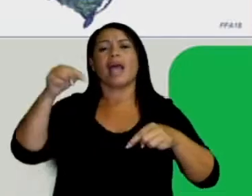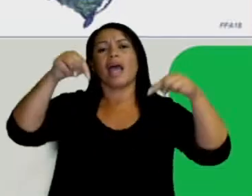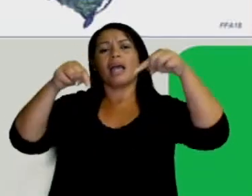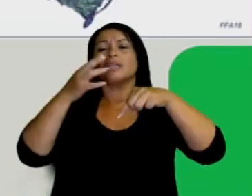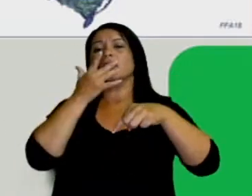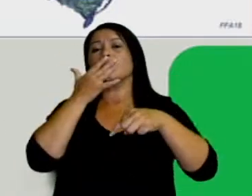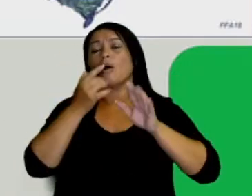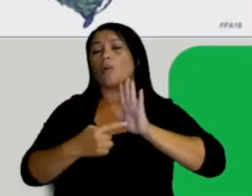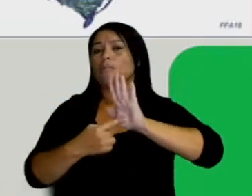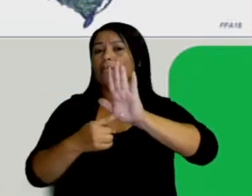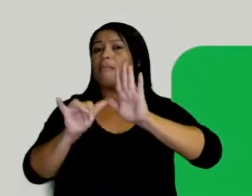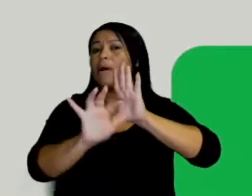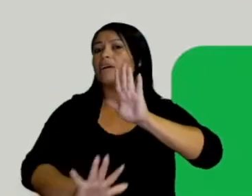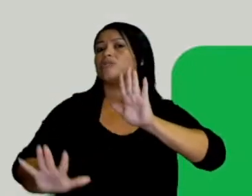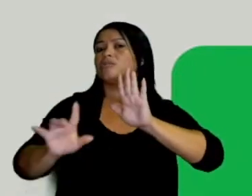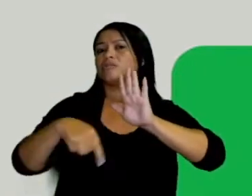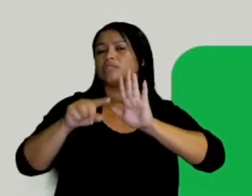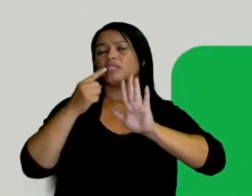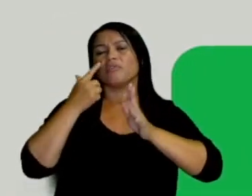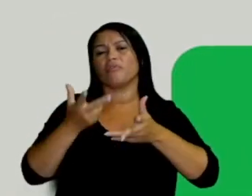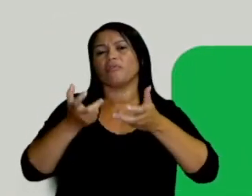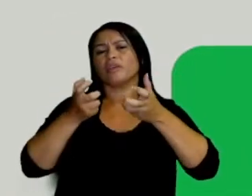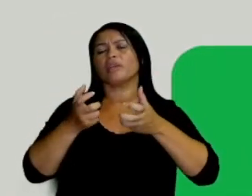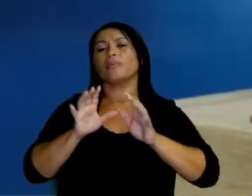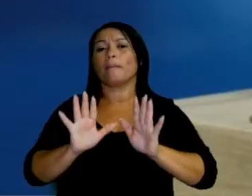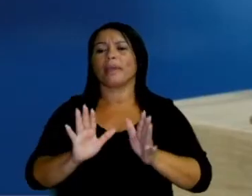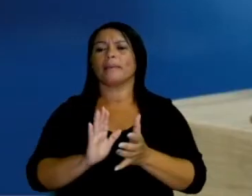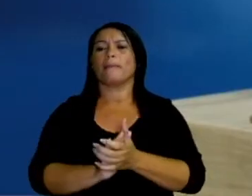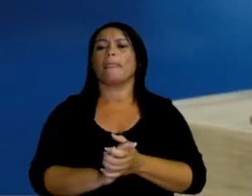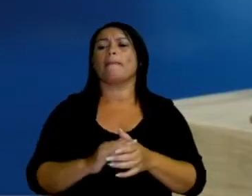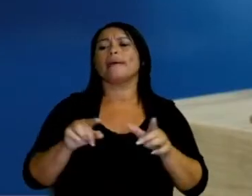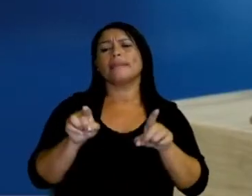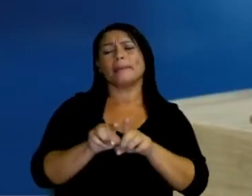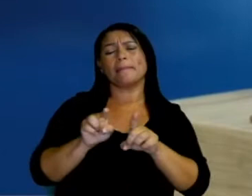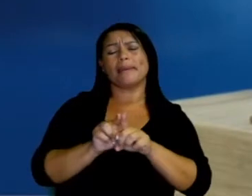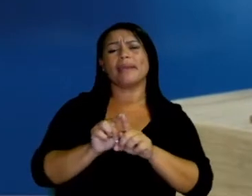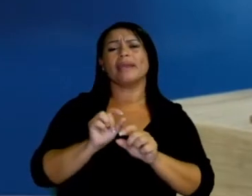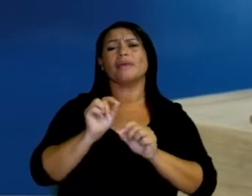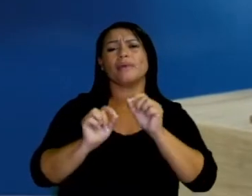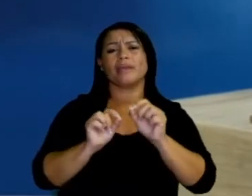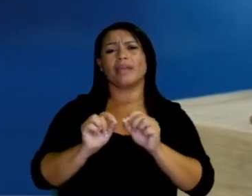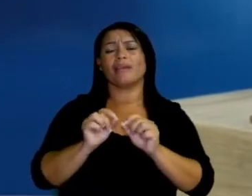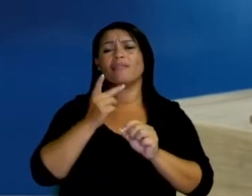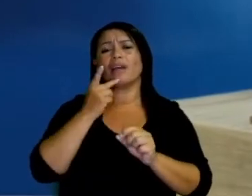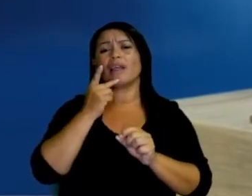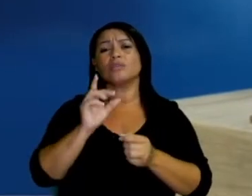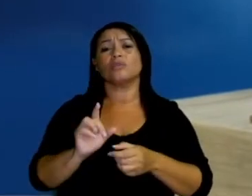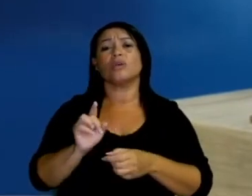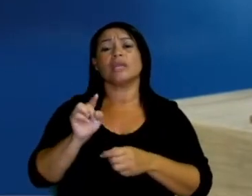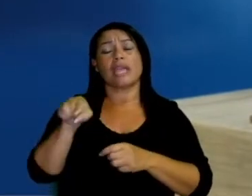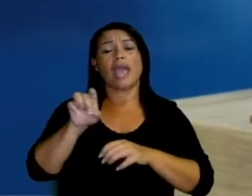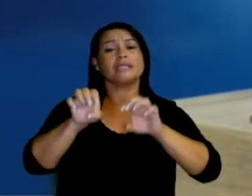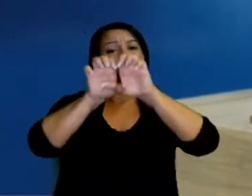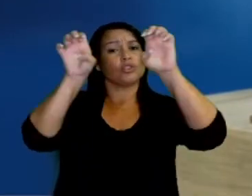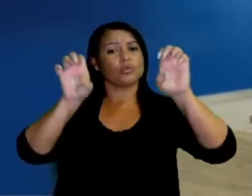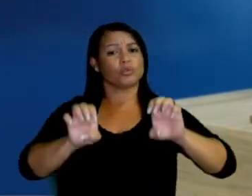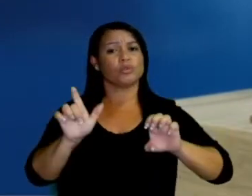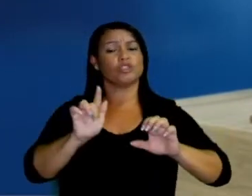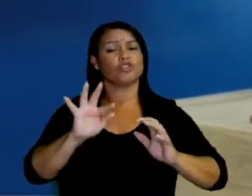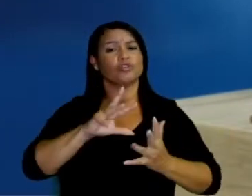imagem aí de vocês, tá? Bem, ainda se tratando dessa questão, é importante salientar o seguinte, que essa estrutura